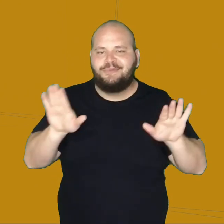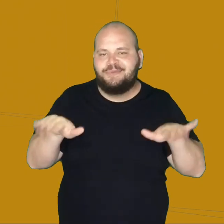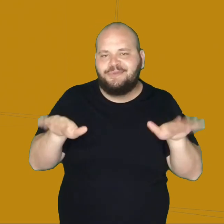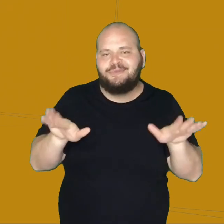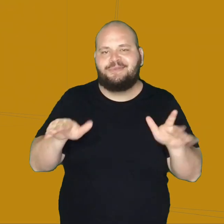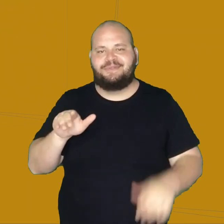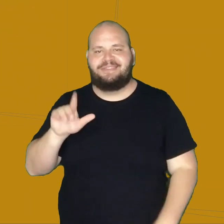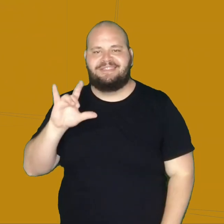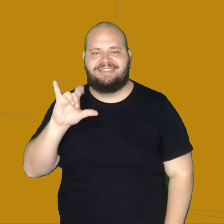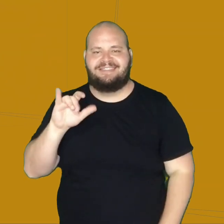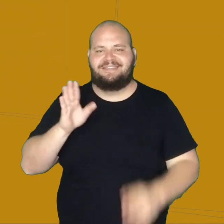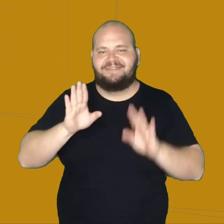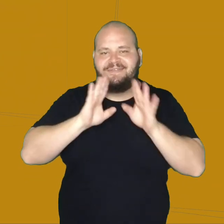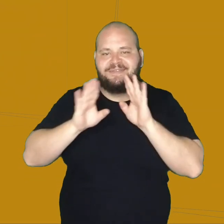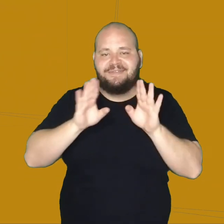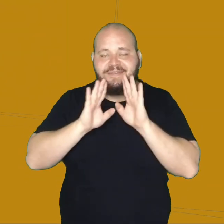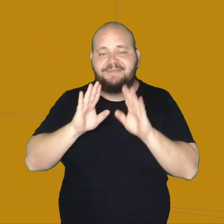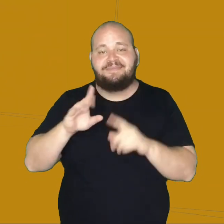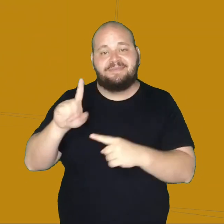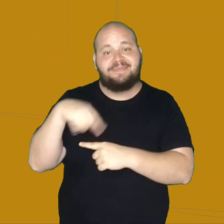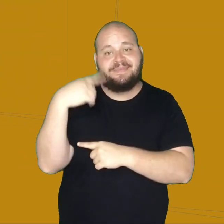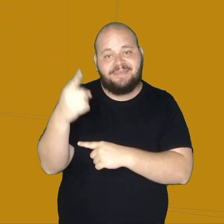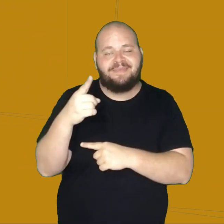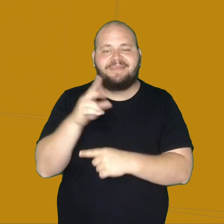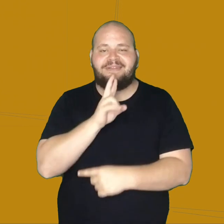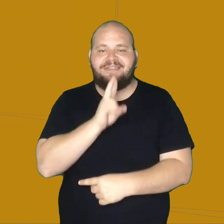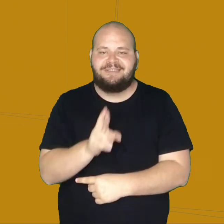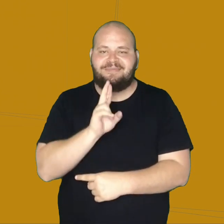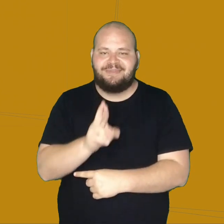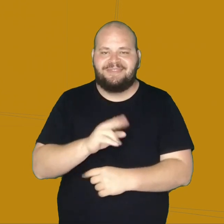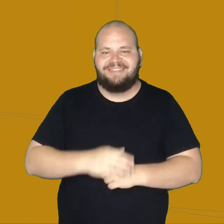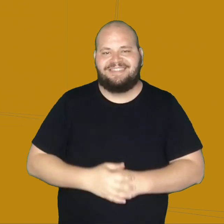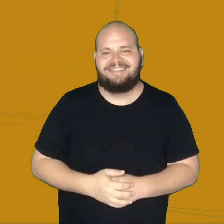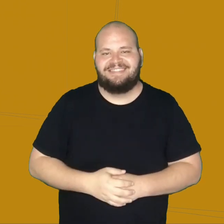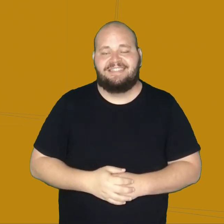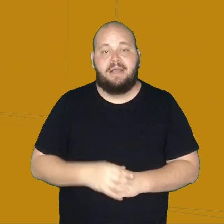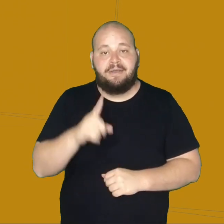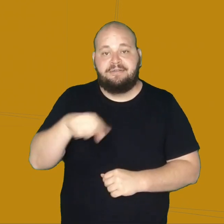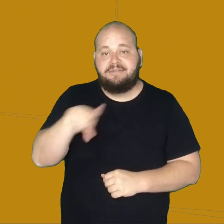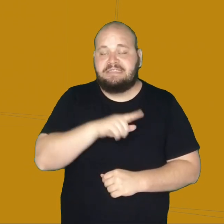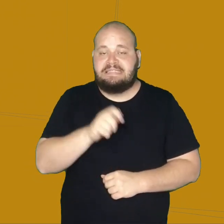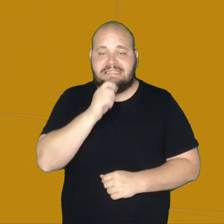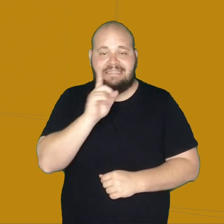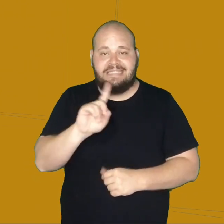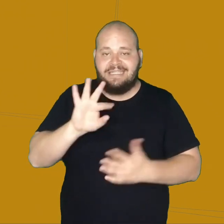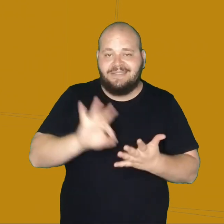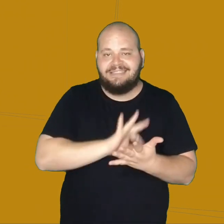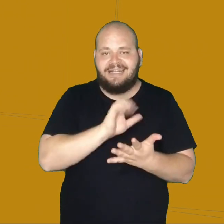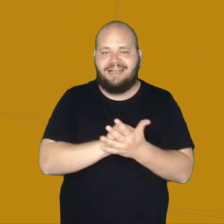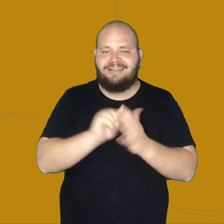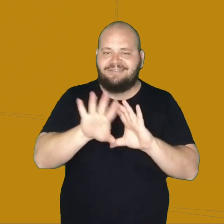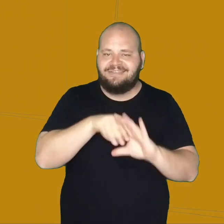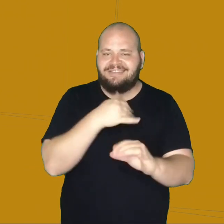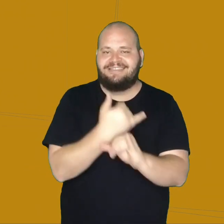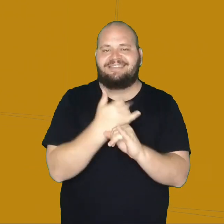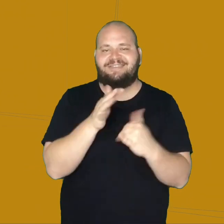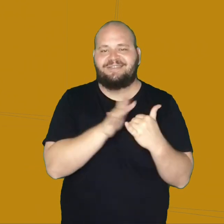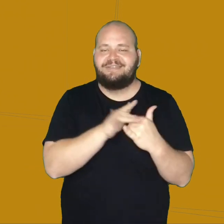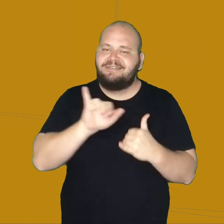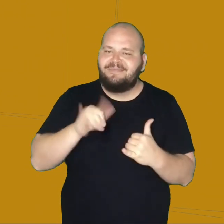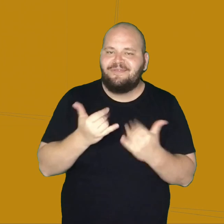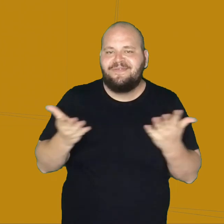Então, o Machado literalmente coloca o narrador para falar com o leitor. Então, esse é um recurso notado aqui no